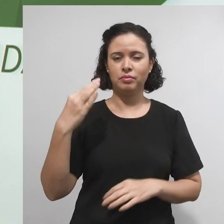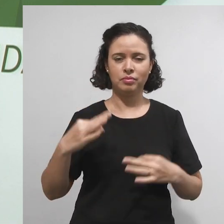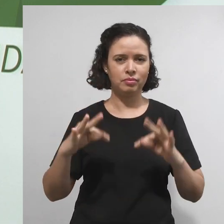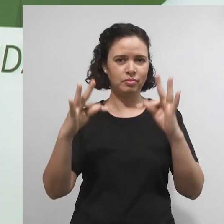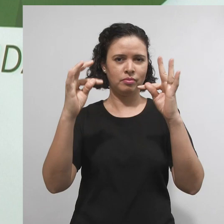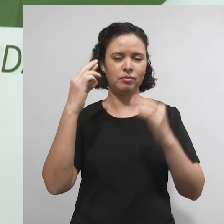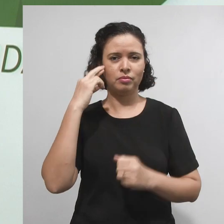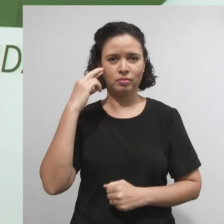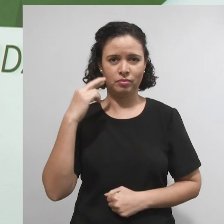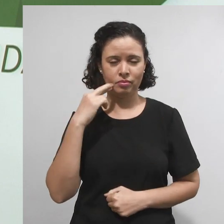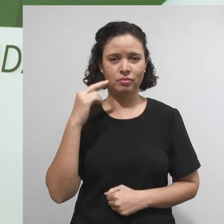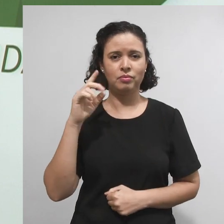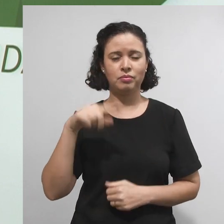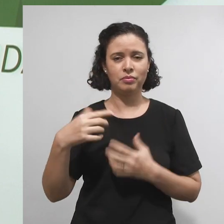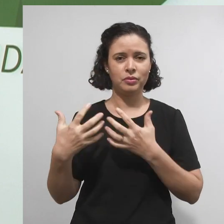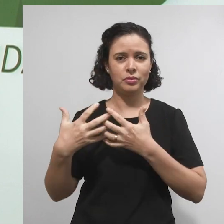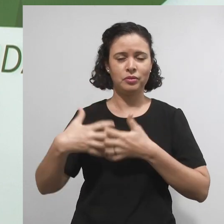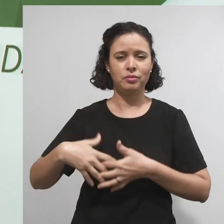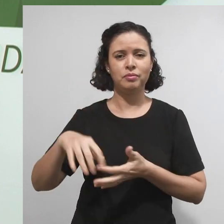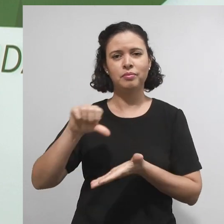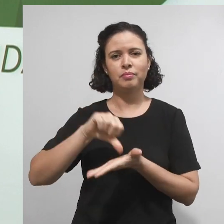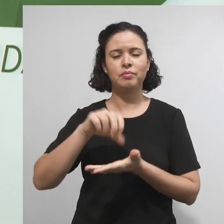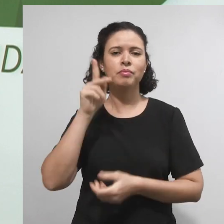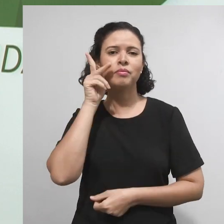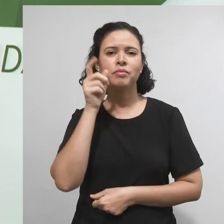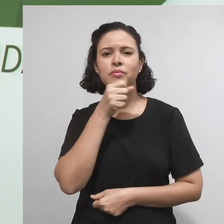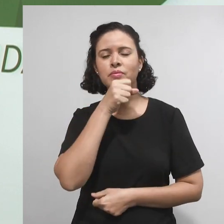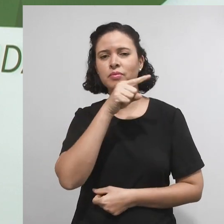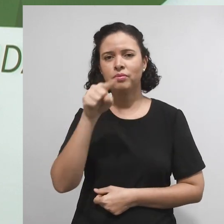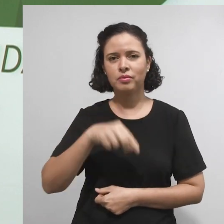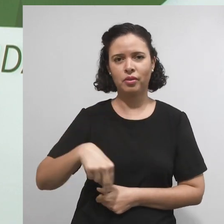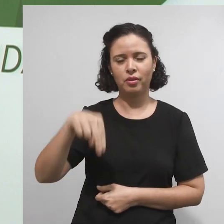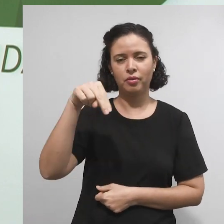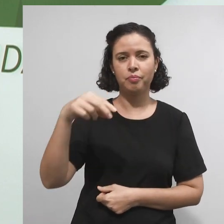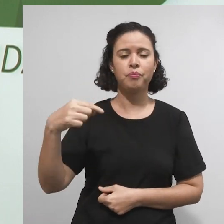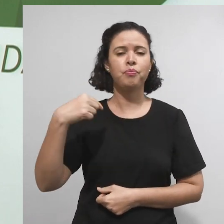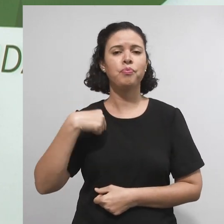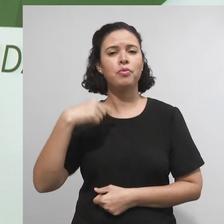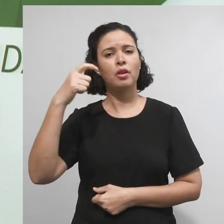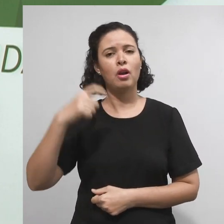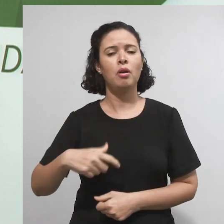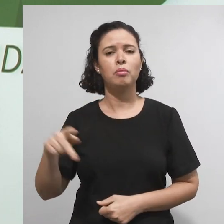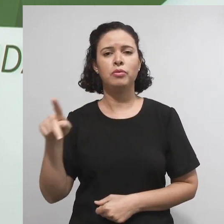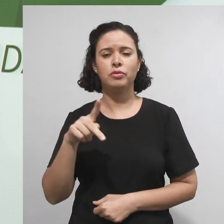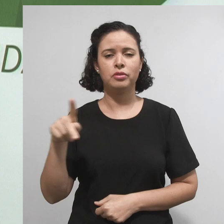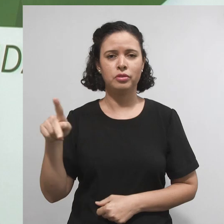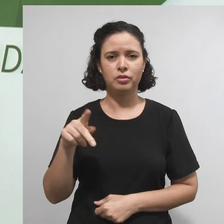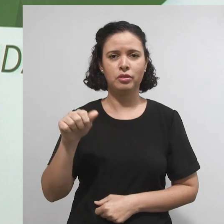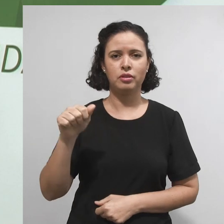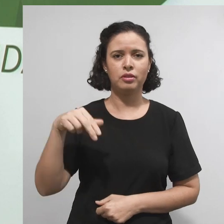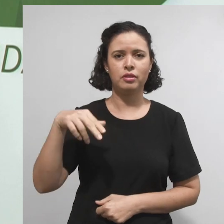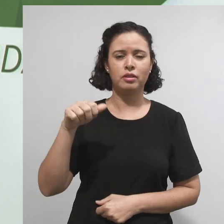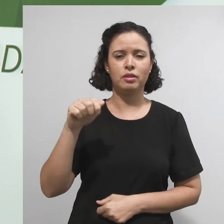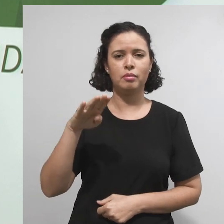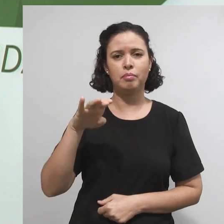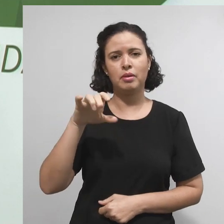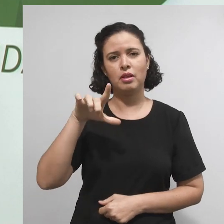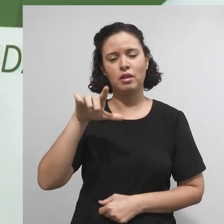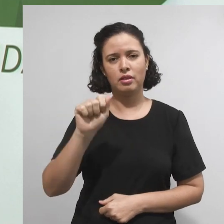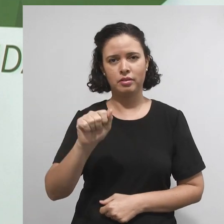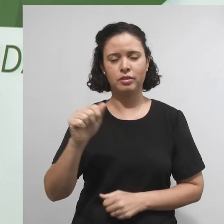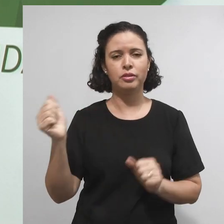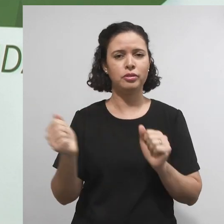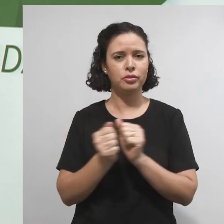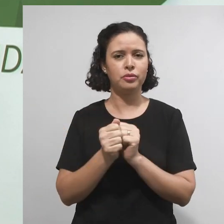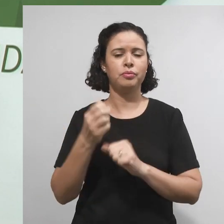e Tecnologia de Rondônia, o IFRO, Campus Porto Velho, Zona Norte. Eu sou a professora Anabela Barbosa e juntinhos